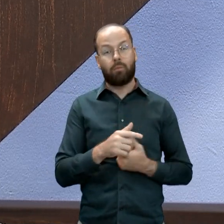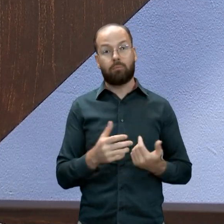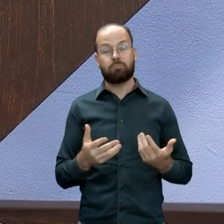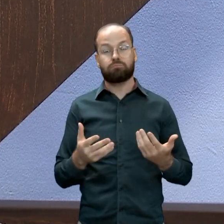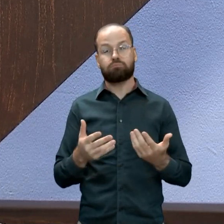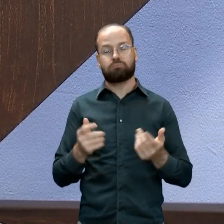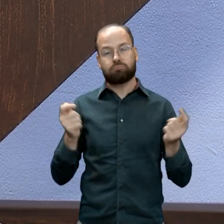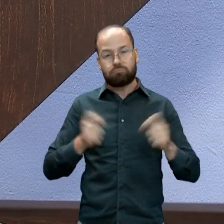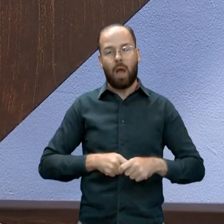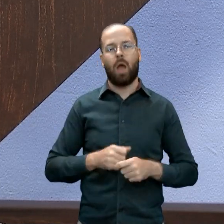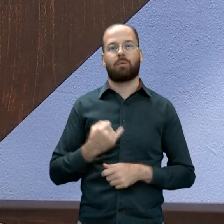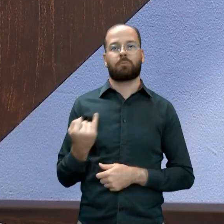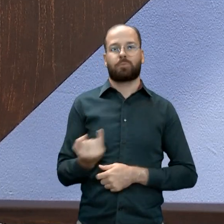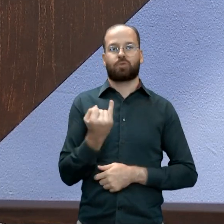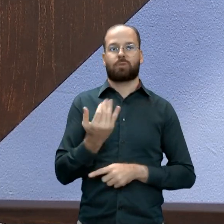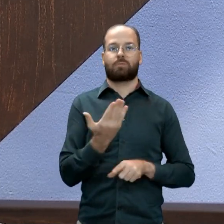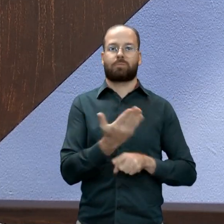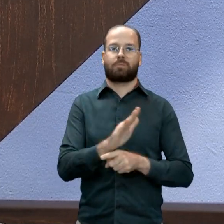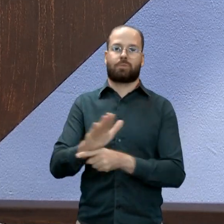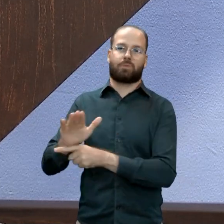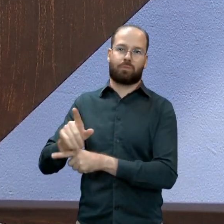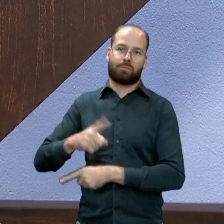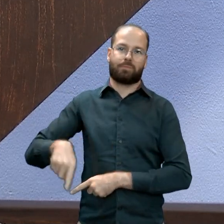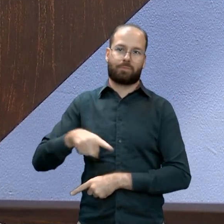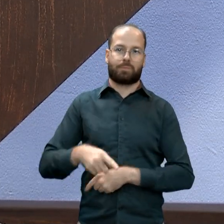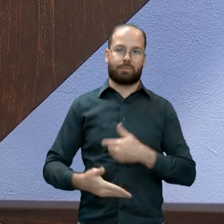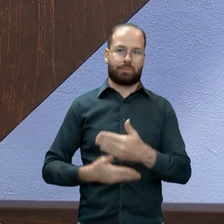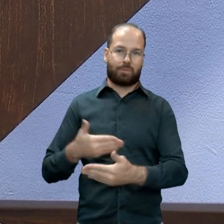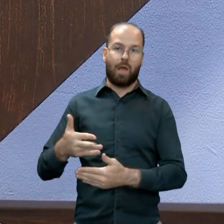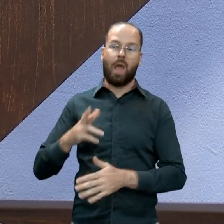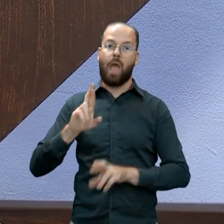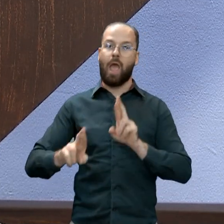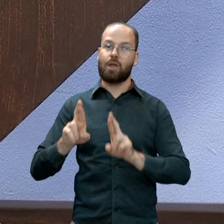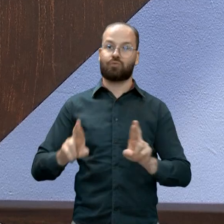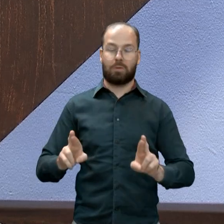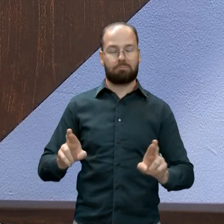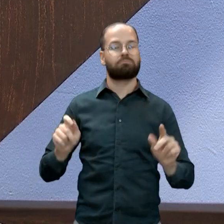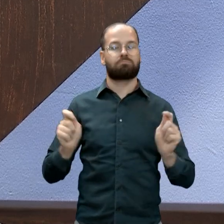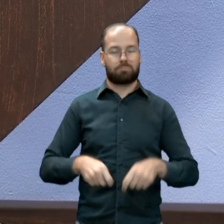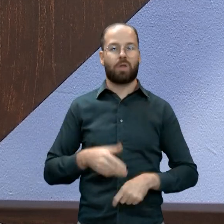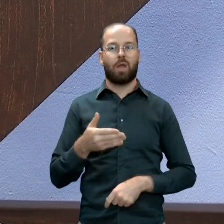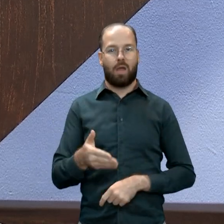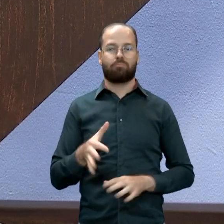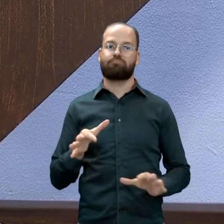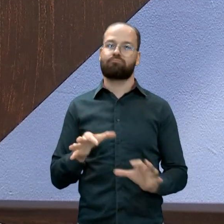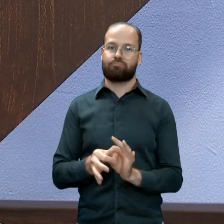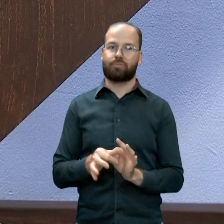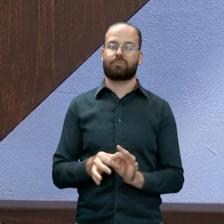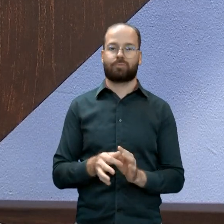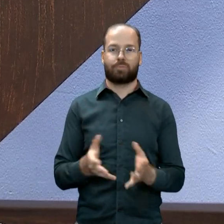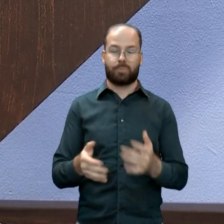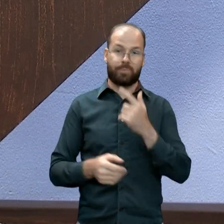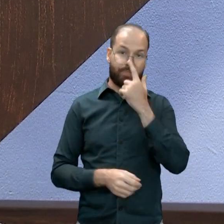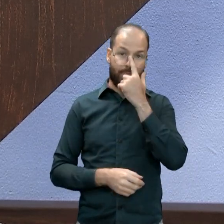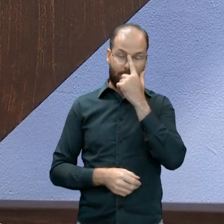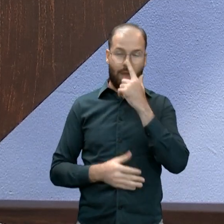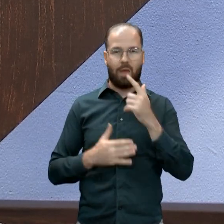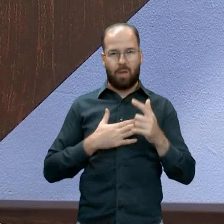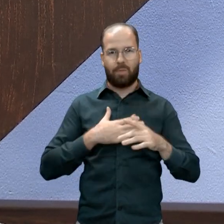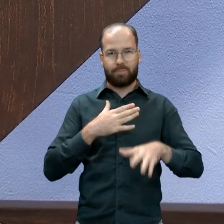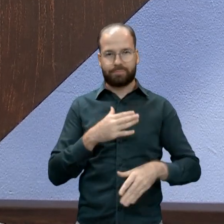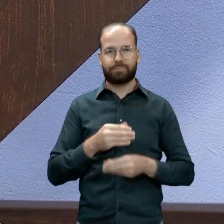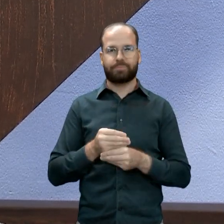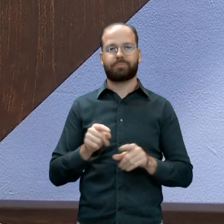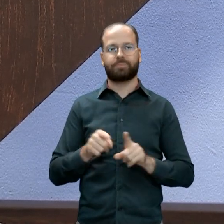colaborar com esses resultados. E envolvendo todo esse processo de forma sistêmica. E assim, só complementando a